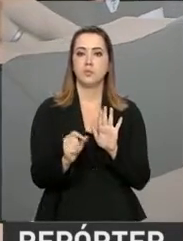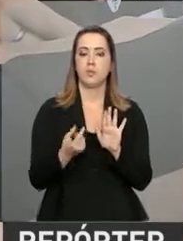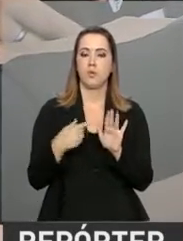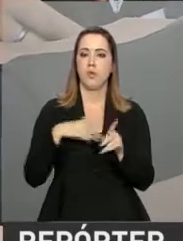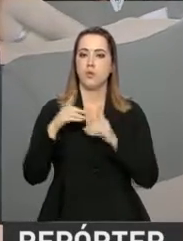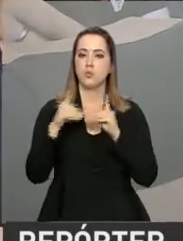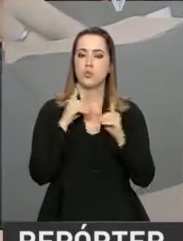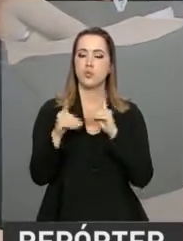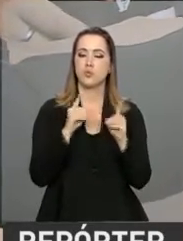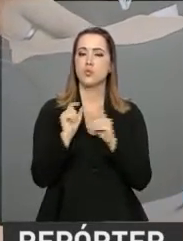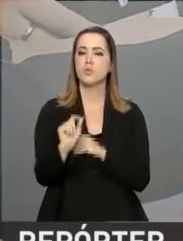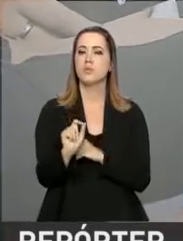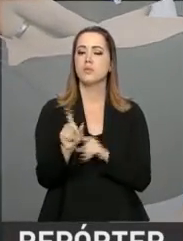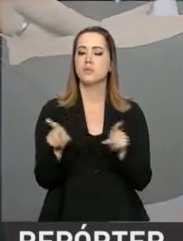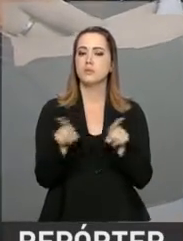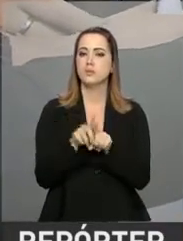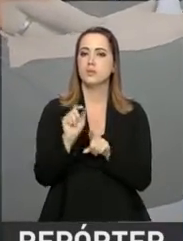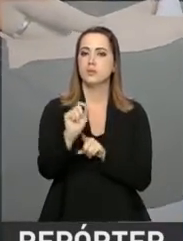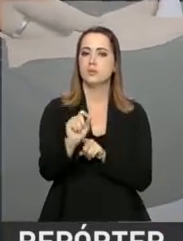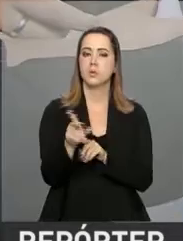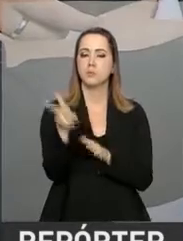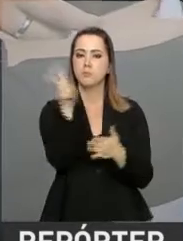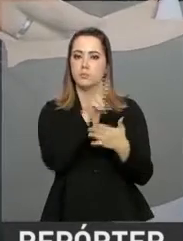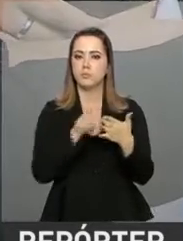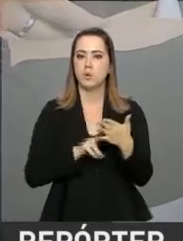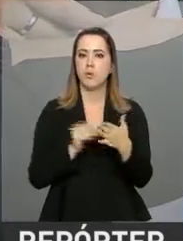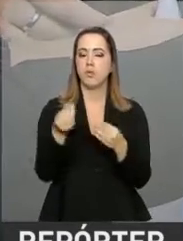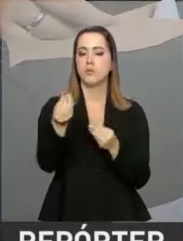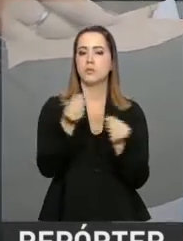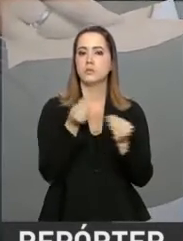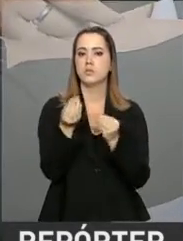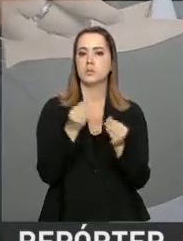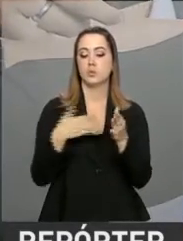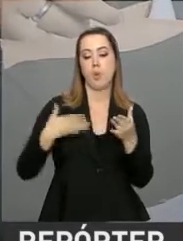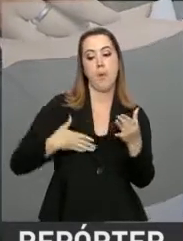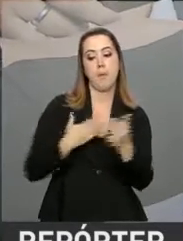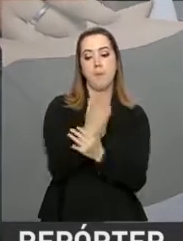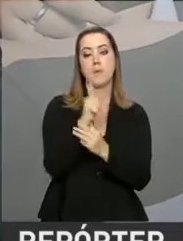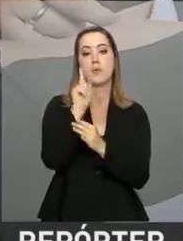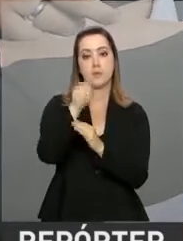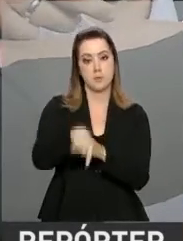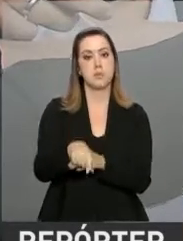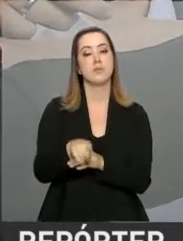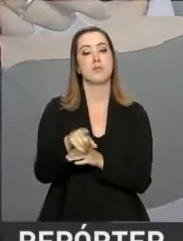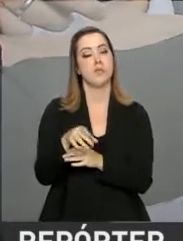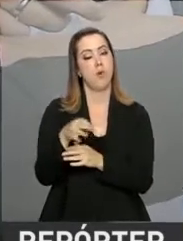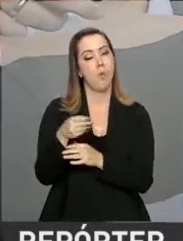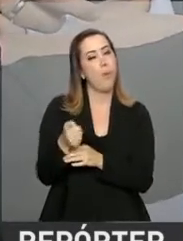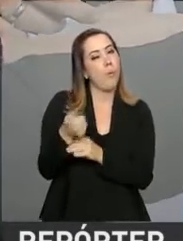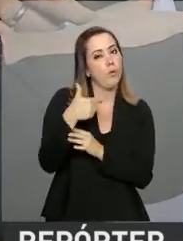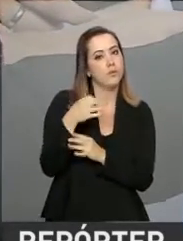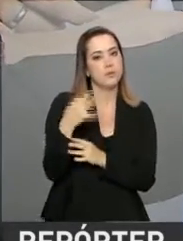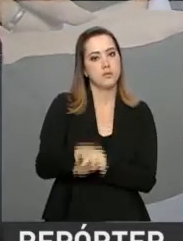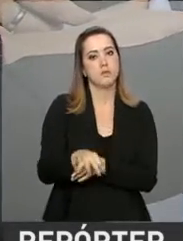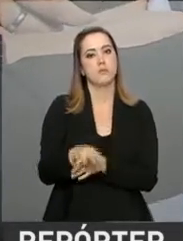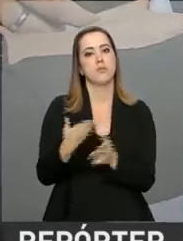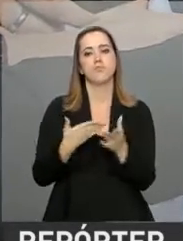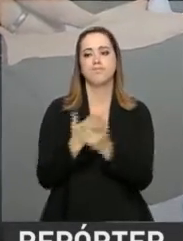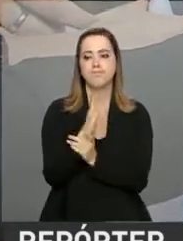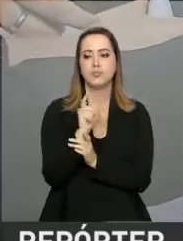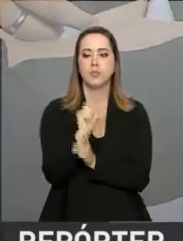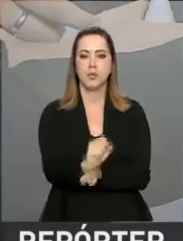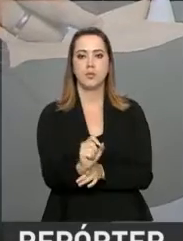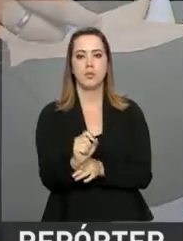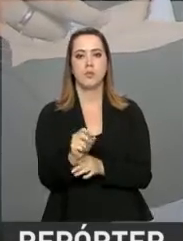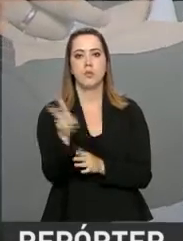discussão e uma avaliação de que a chance de aprovação é enorme e de que vai passar como é